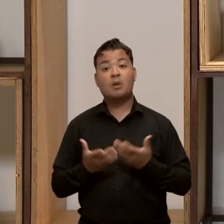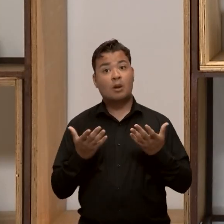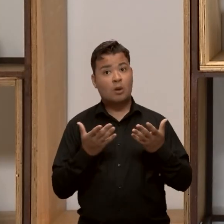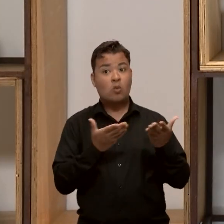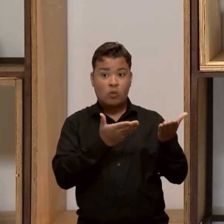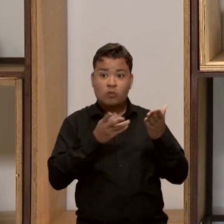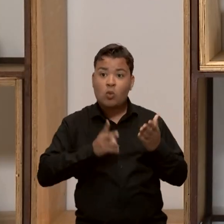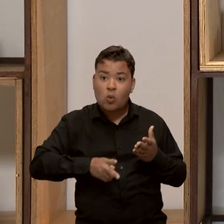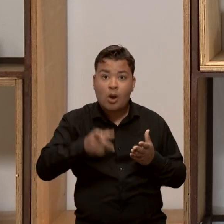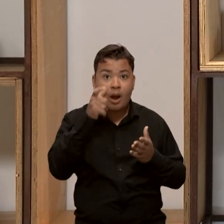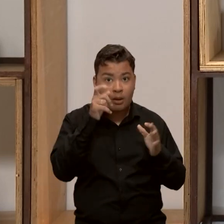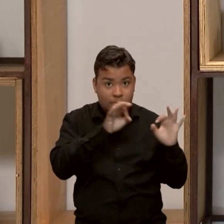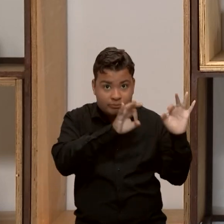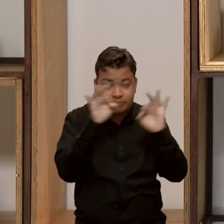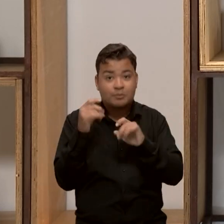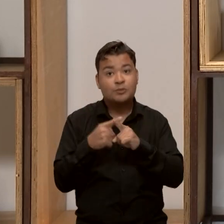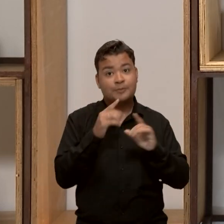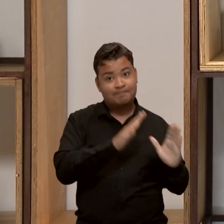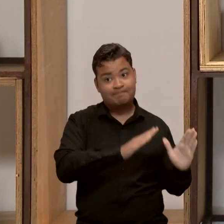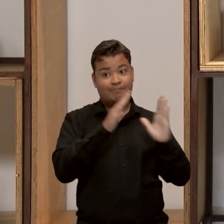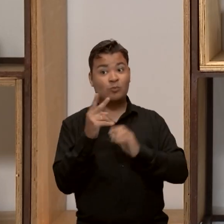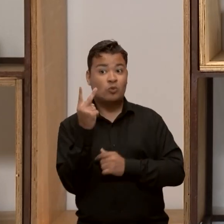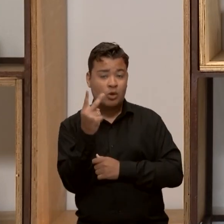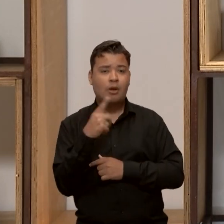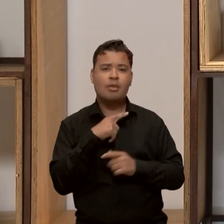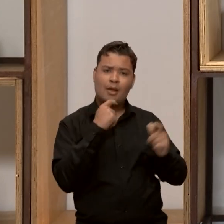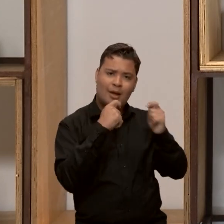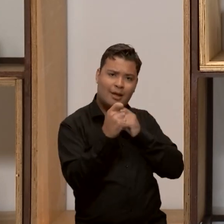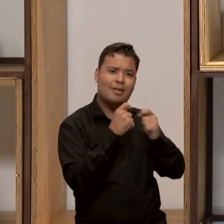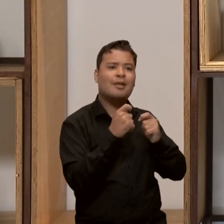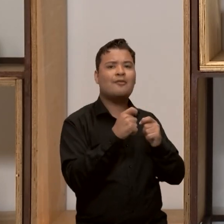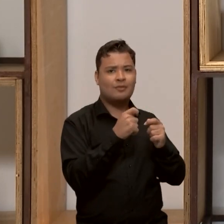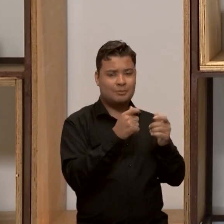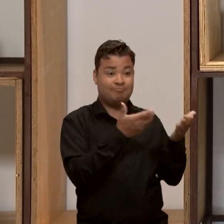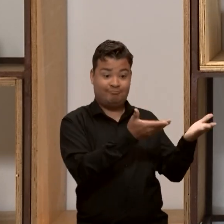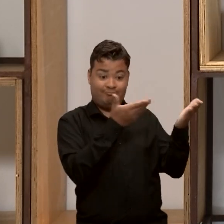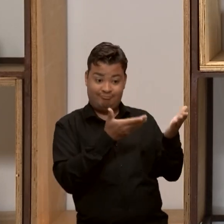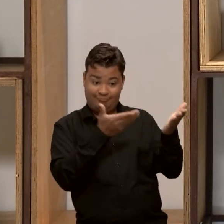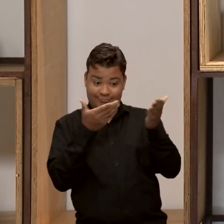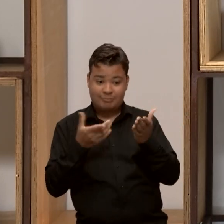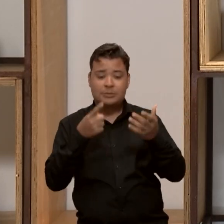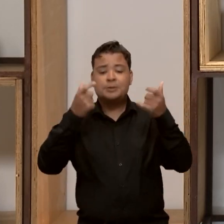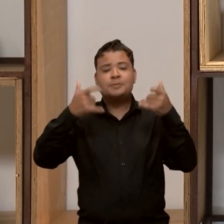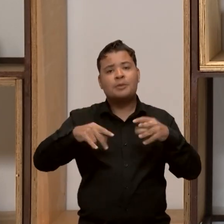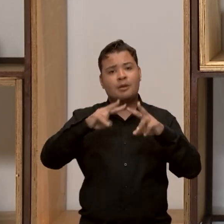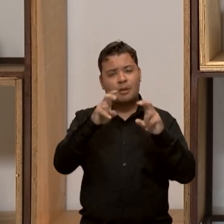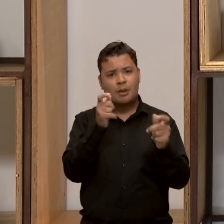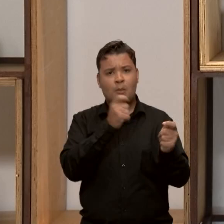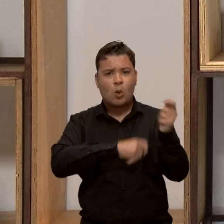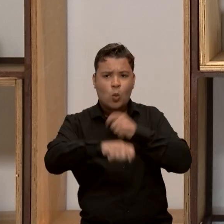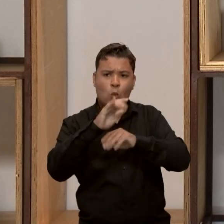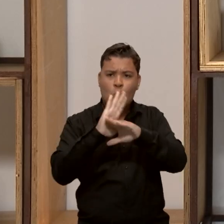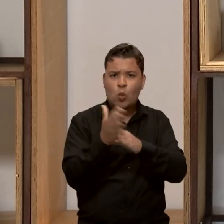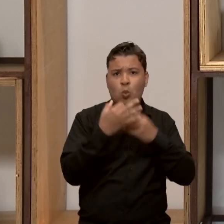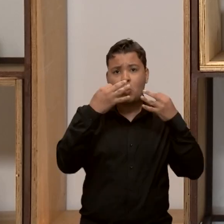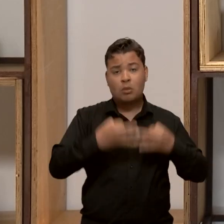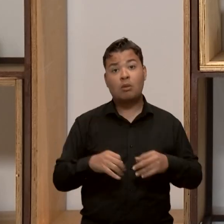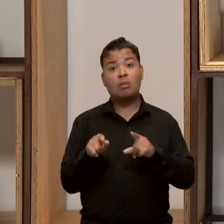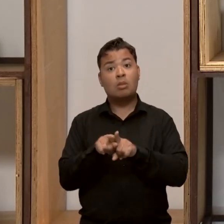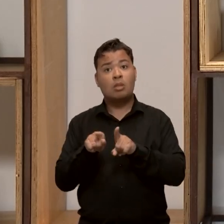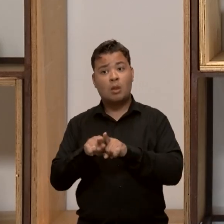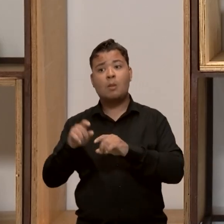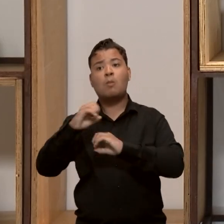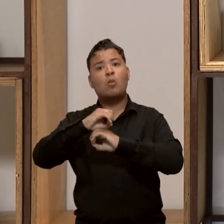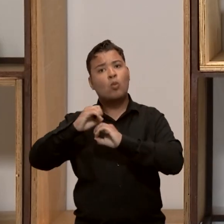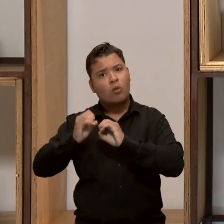o programa, porque no próximo bloco nós temos novos entrevistados para falar mais sobre a economia solidária, sobre o papel da Universidade Federal de Goiás